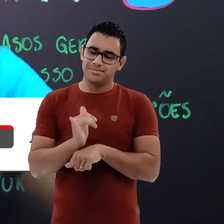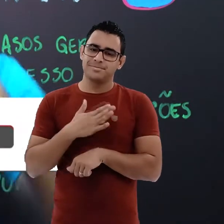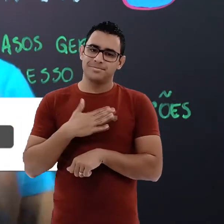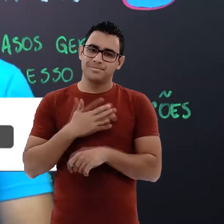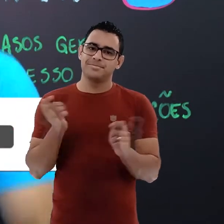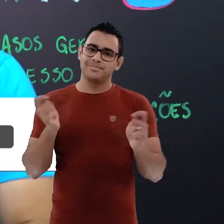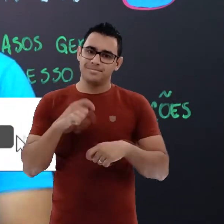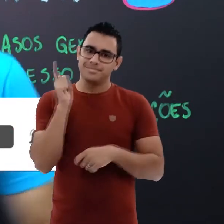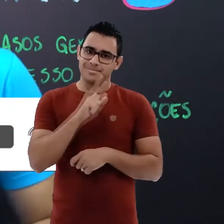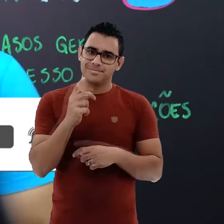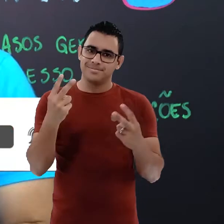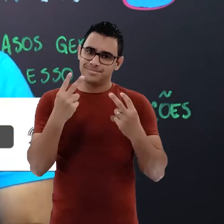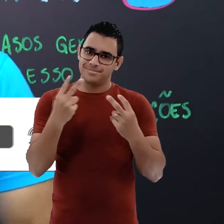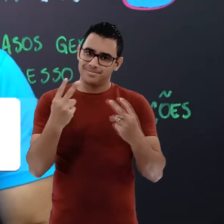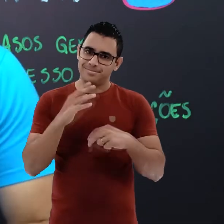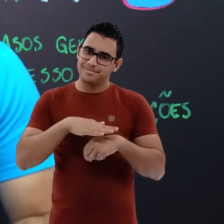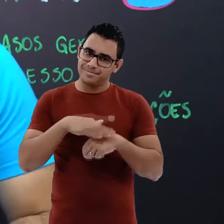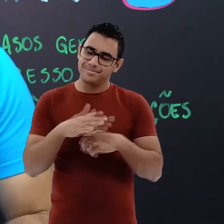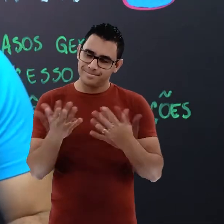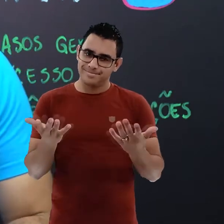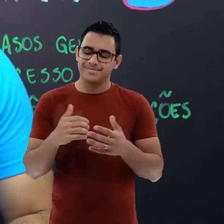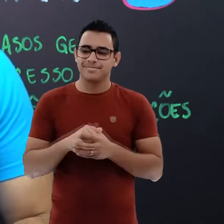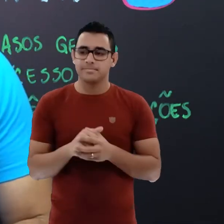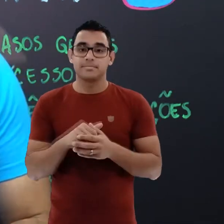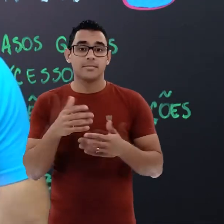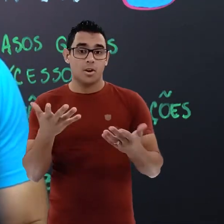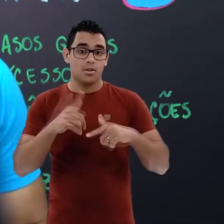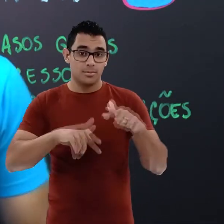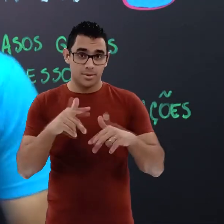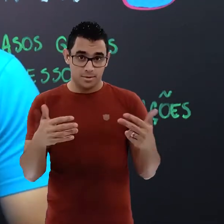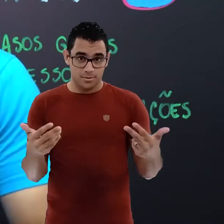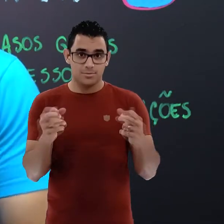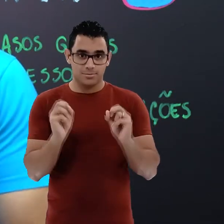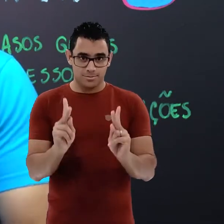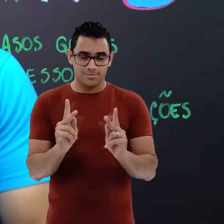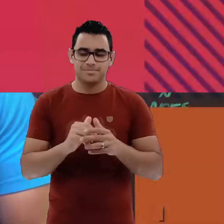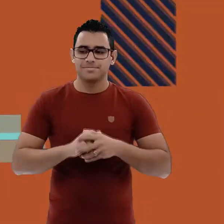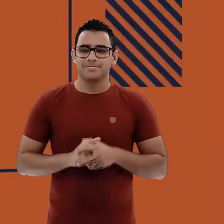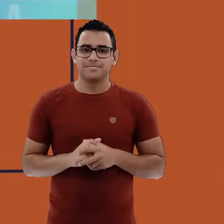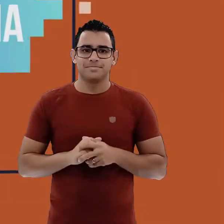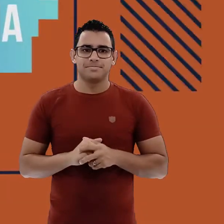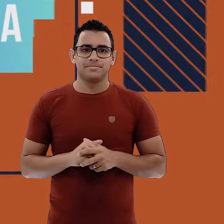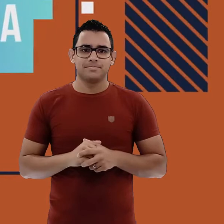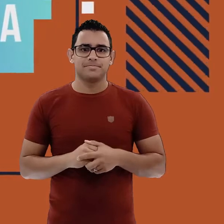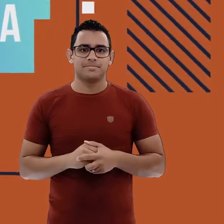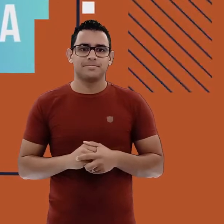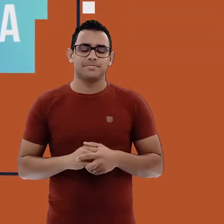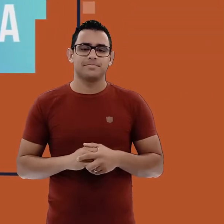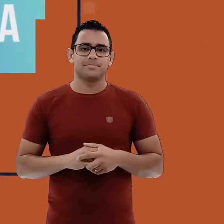para ficar ligado em tudo que a gente for postando. Beleza? Pegue seu material que a aula já vai começar.